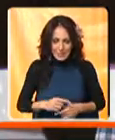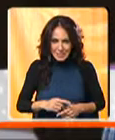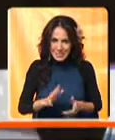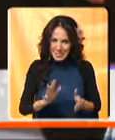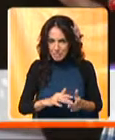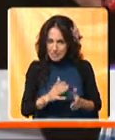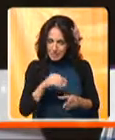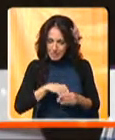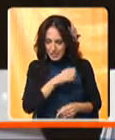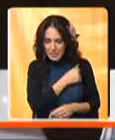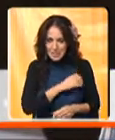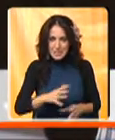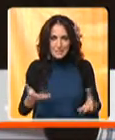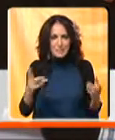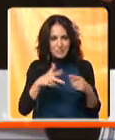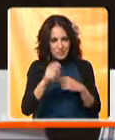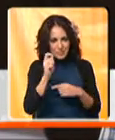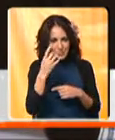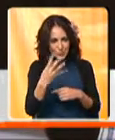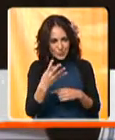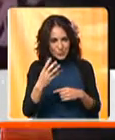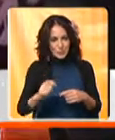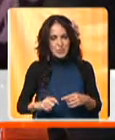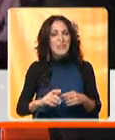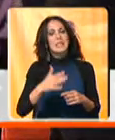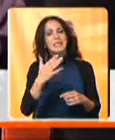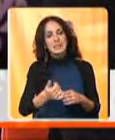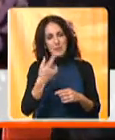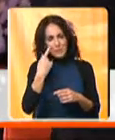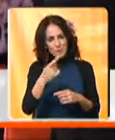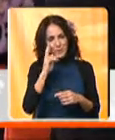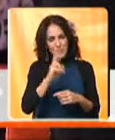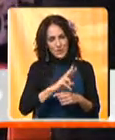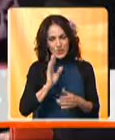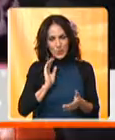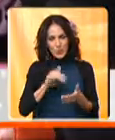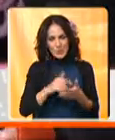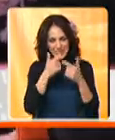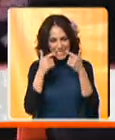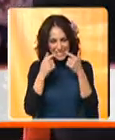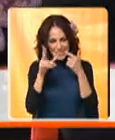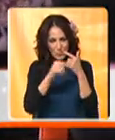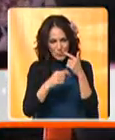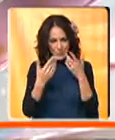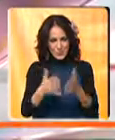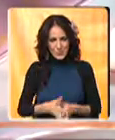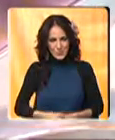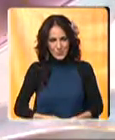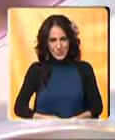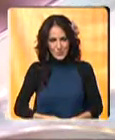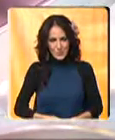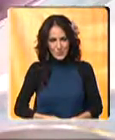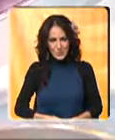Estávamos a jogar em casa. Passamos aqui 4 minutos de pausa e já vamos voltar para ver o resultado final.